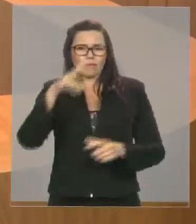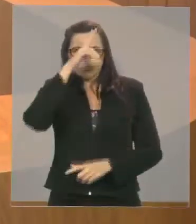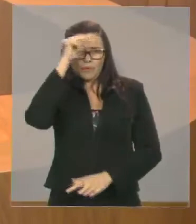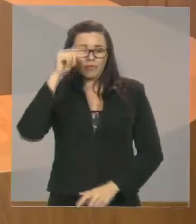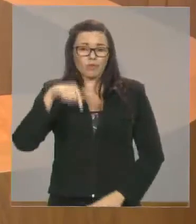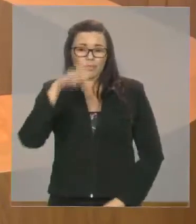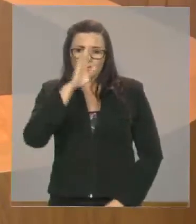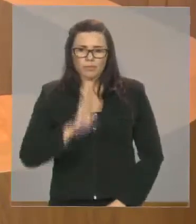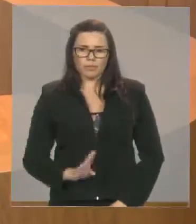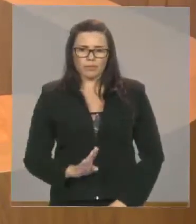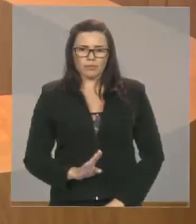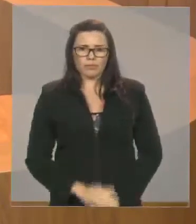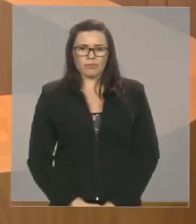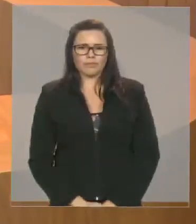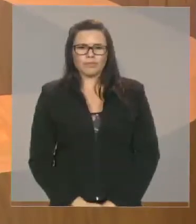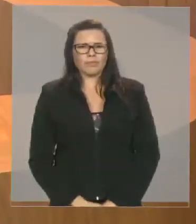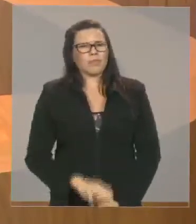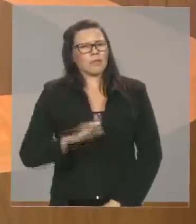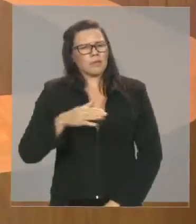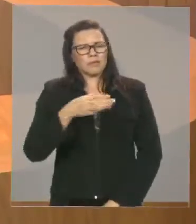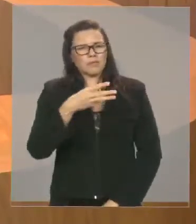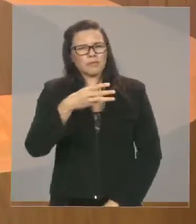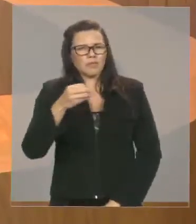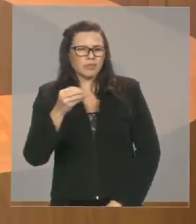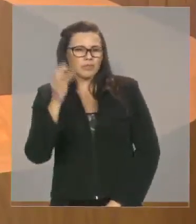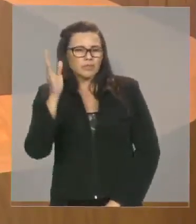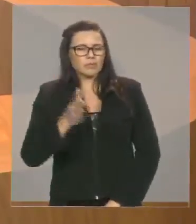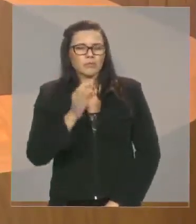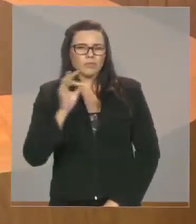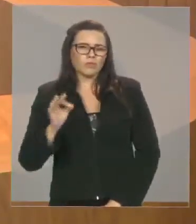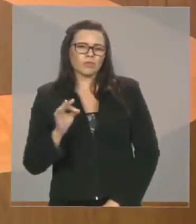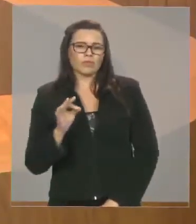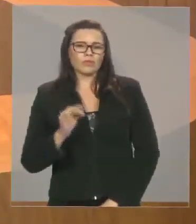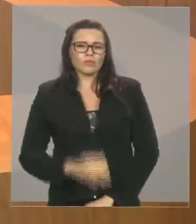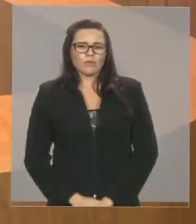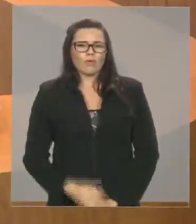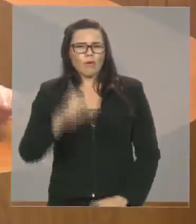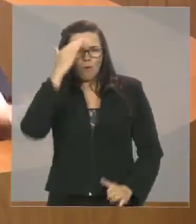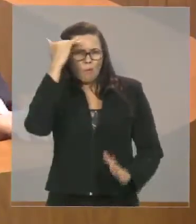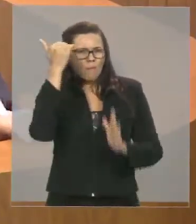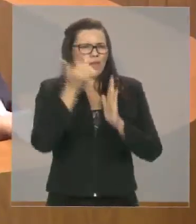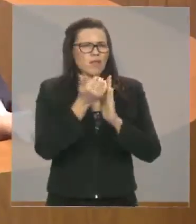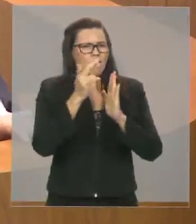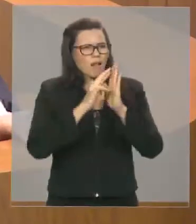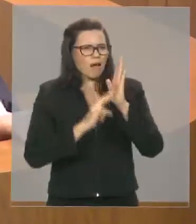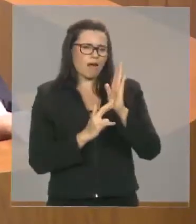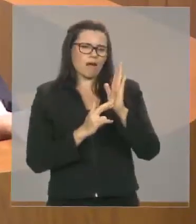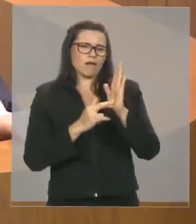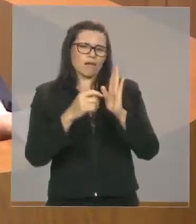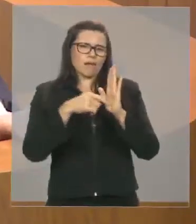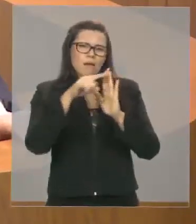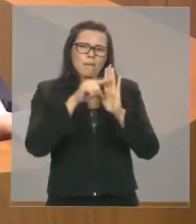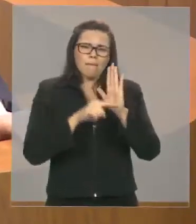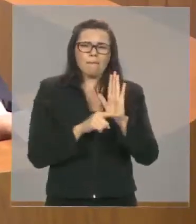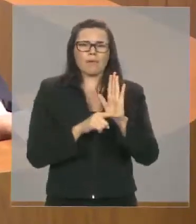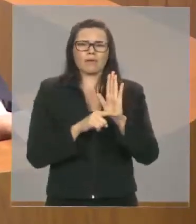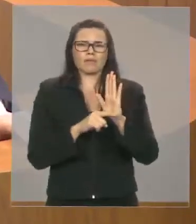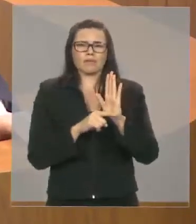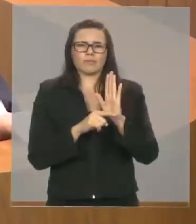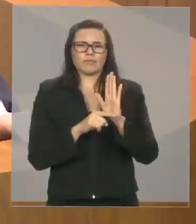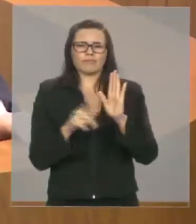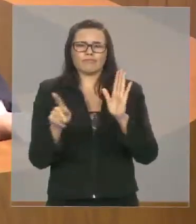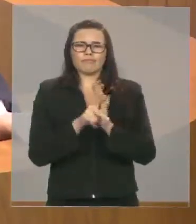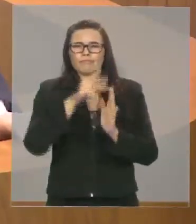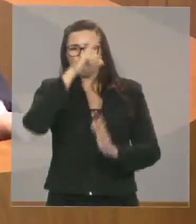só 30% delas cumpriram as exigências desse plano municipal de saneamento.